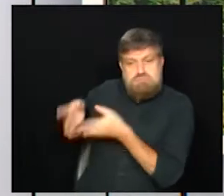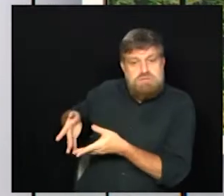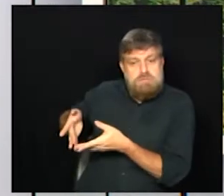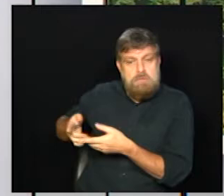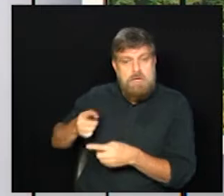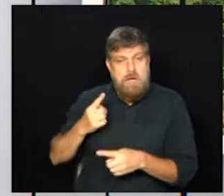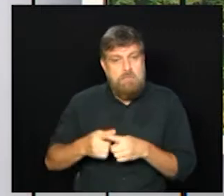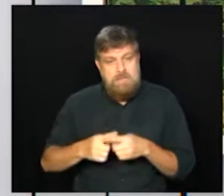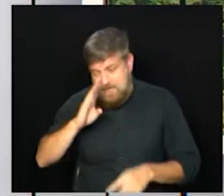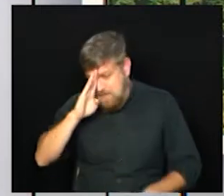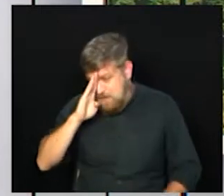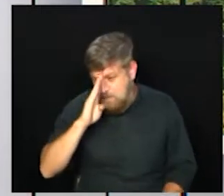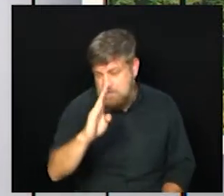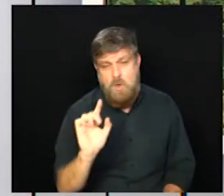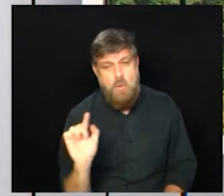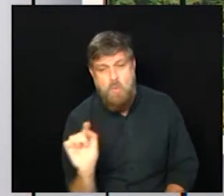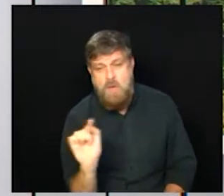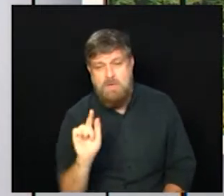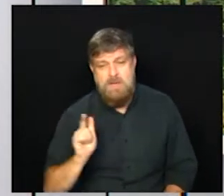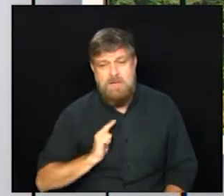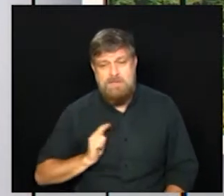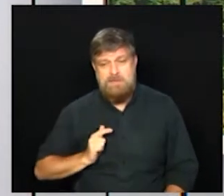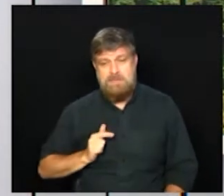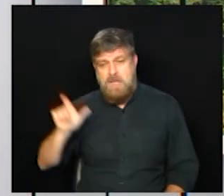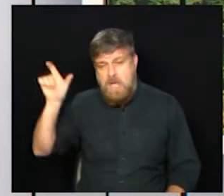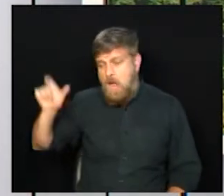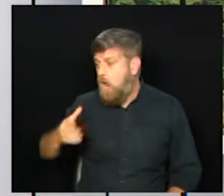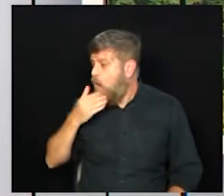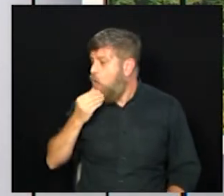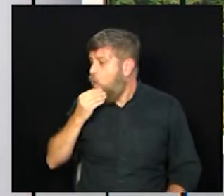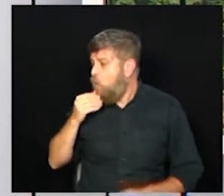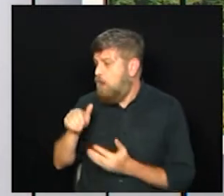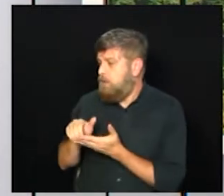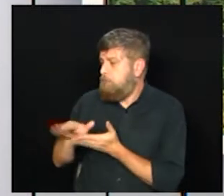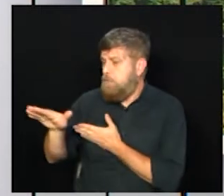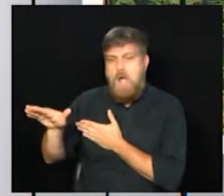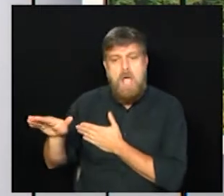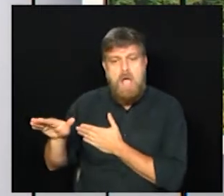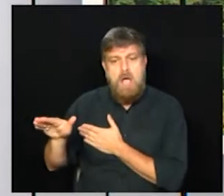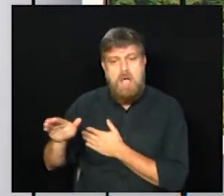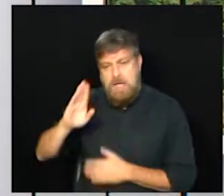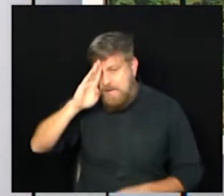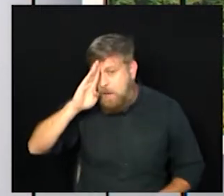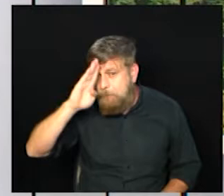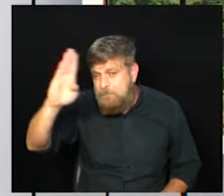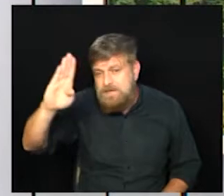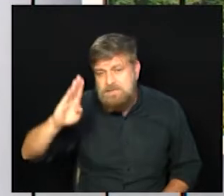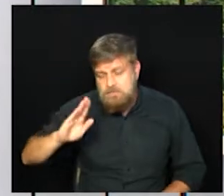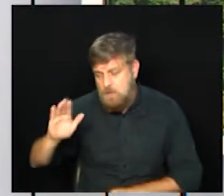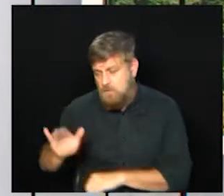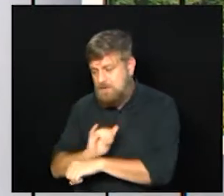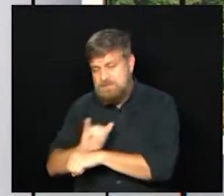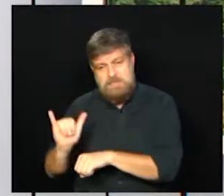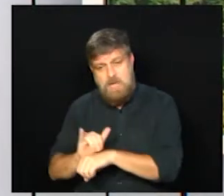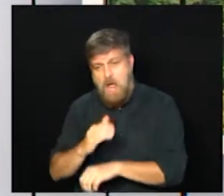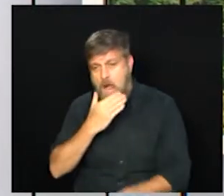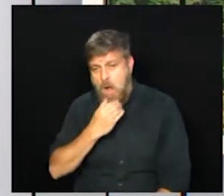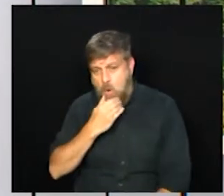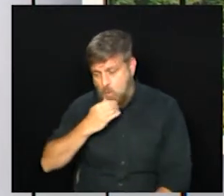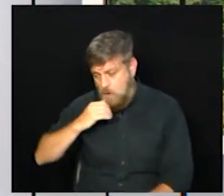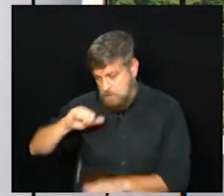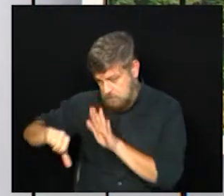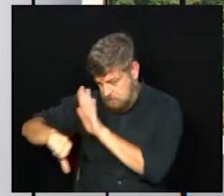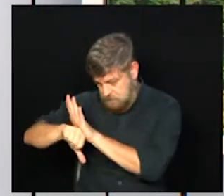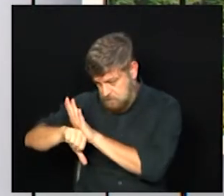que a prioridade, inclusive, é o afastamento do agressor do lar. Né? Claro, a primeiro passo é o afastamento do agressor do lar.